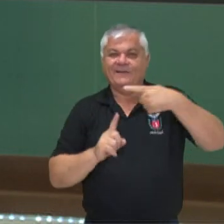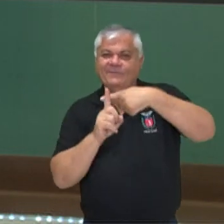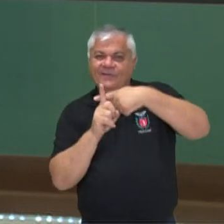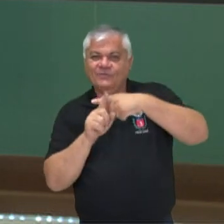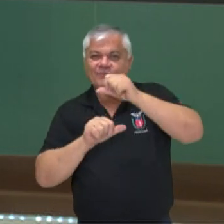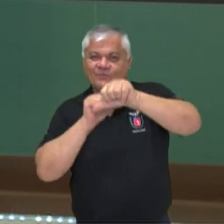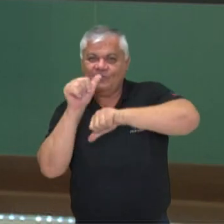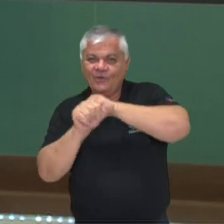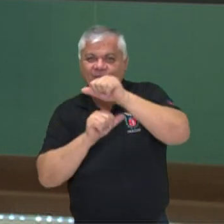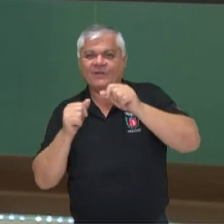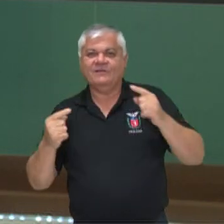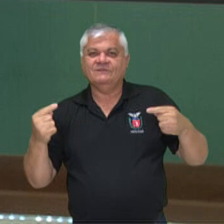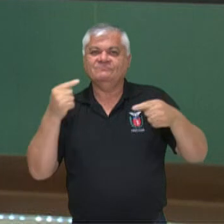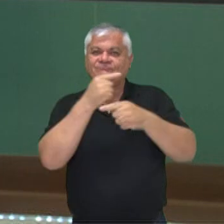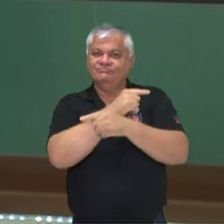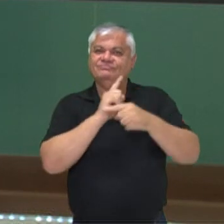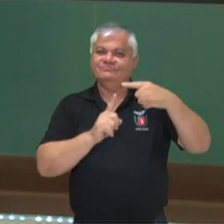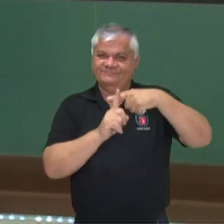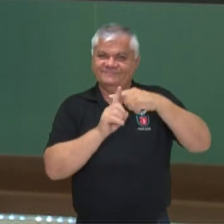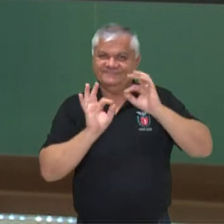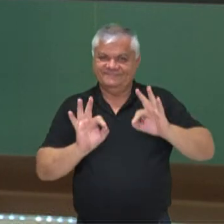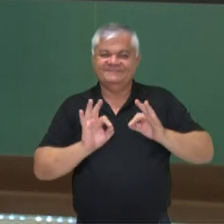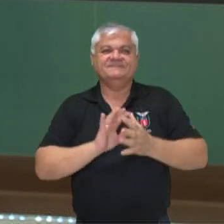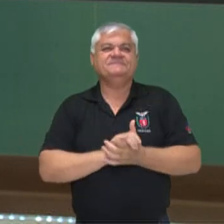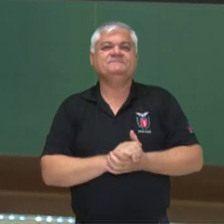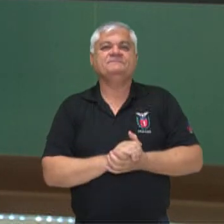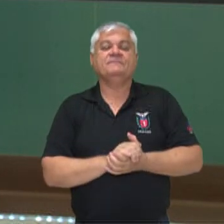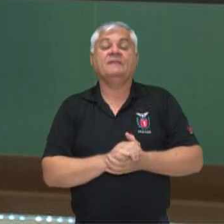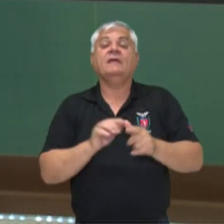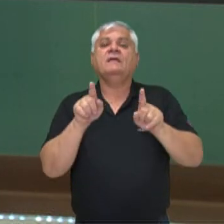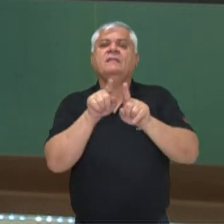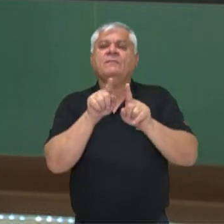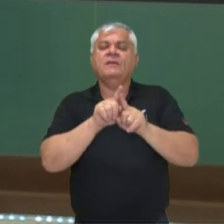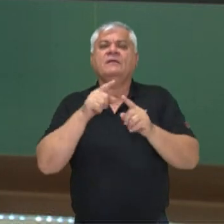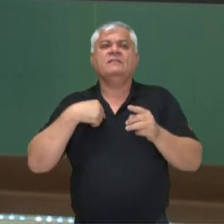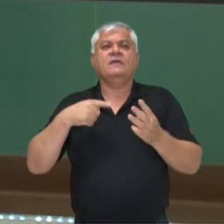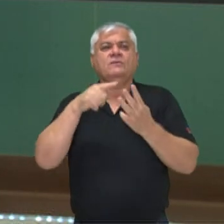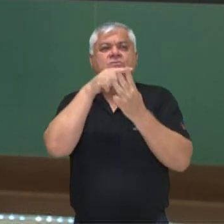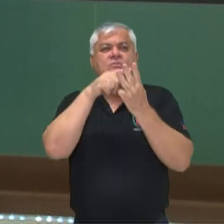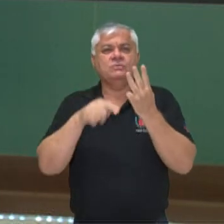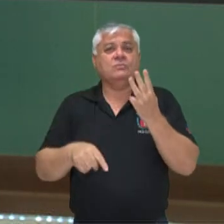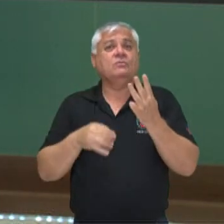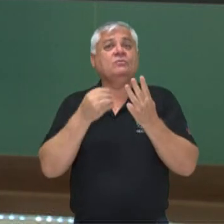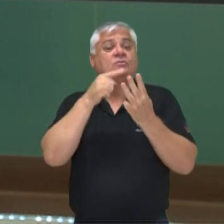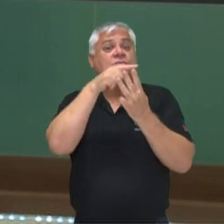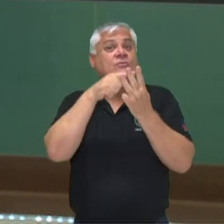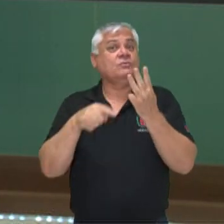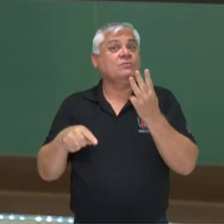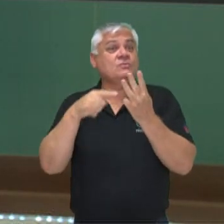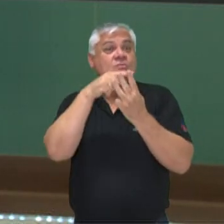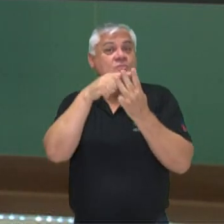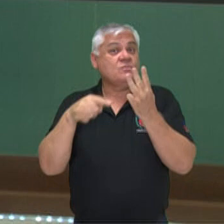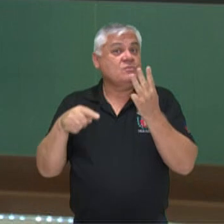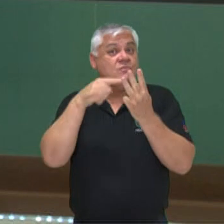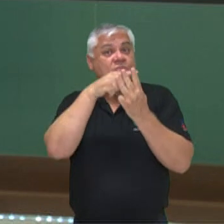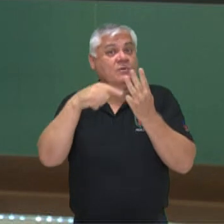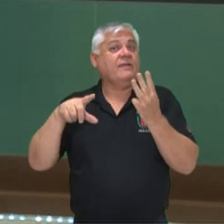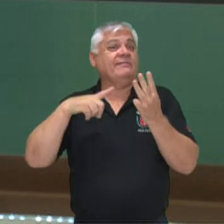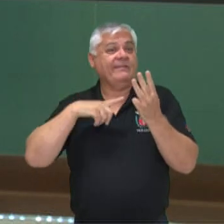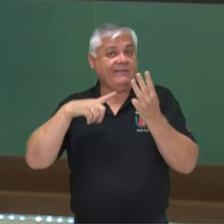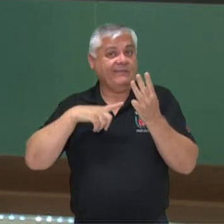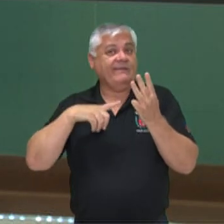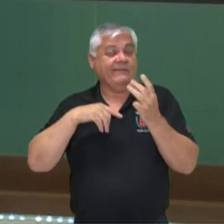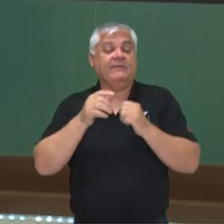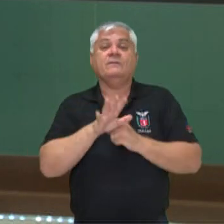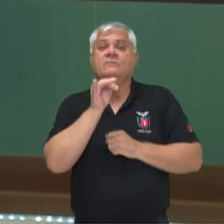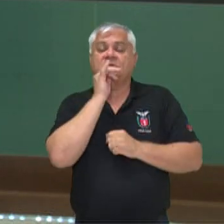ok? Transformou em uma multiplicação. E temos também o trinômio quadrado perfeito. Trinômio, 3 termos.